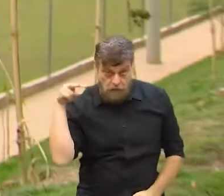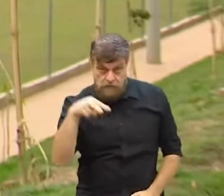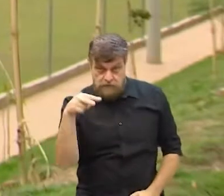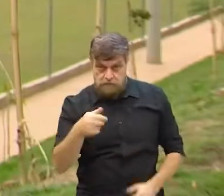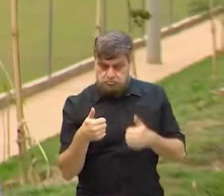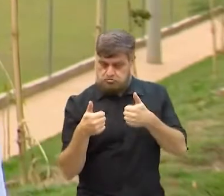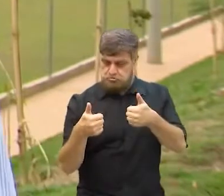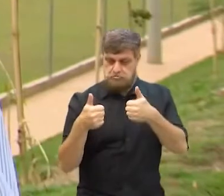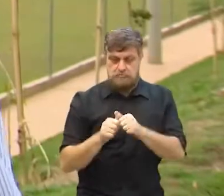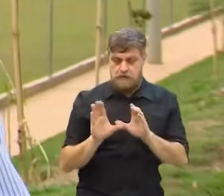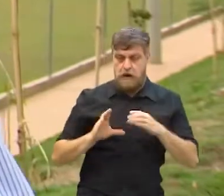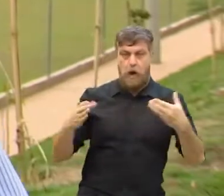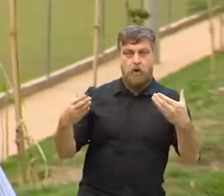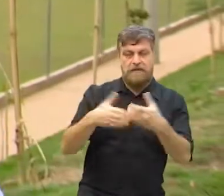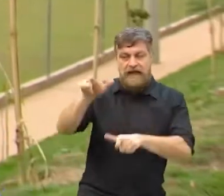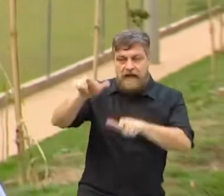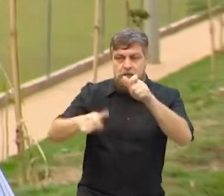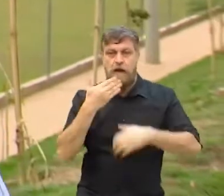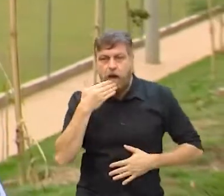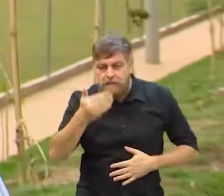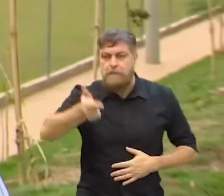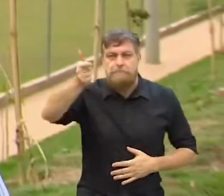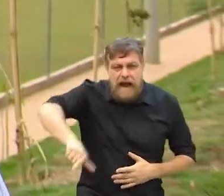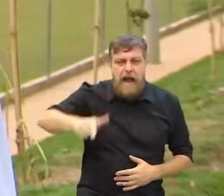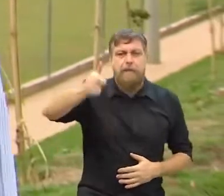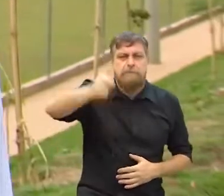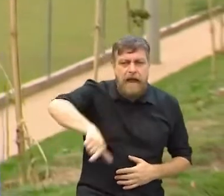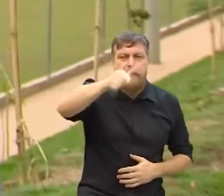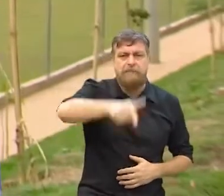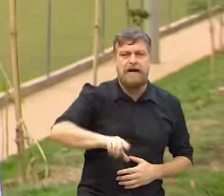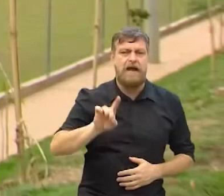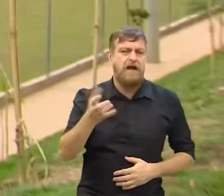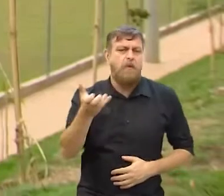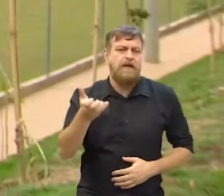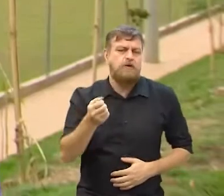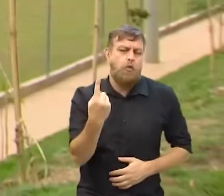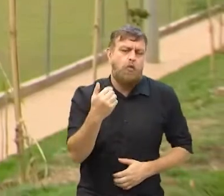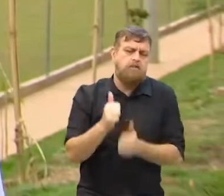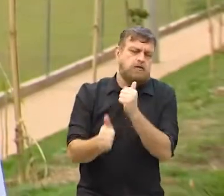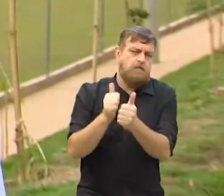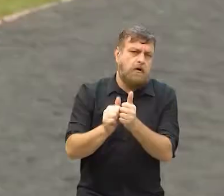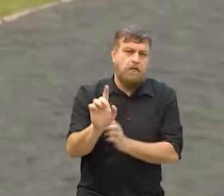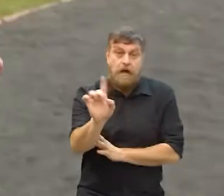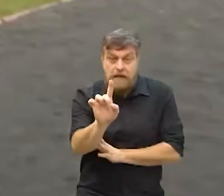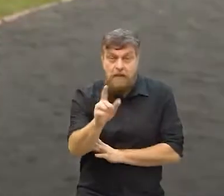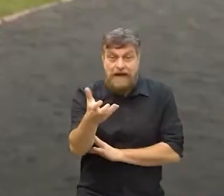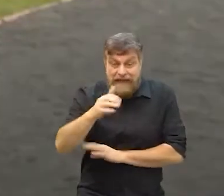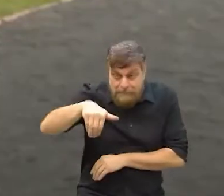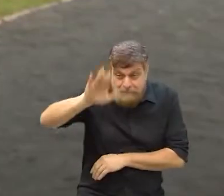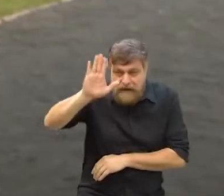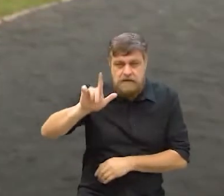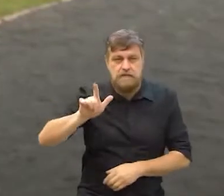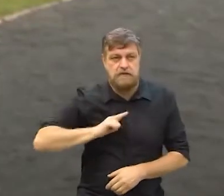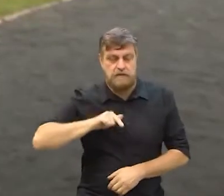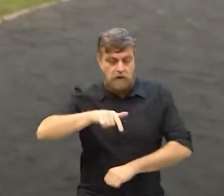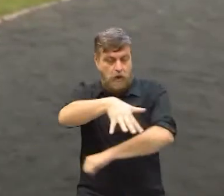essa fisionomia, a comunidade começou a reivindicar mais. Falou: nós queremos mais do que um simples campinho de futebol, né? Pois é, os